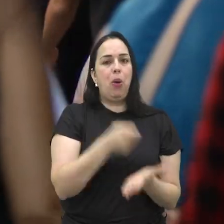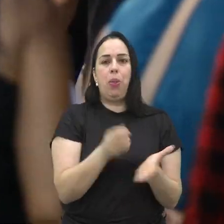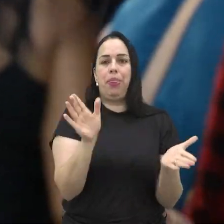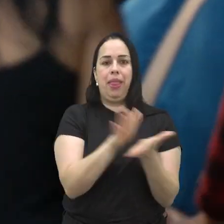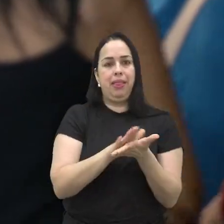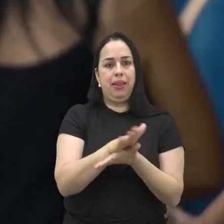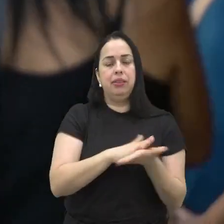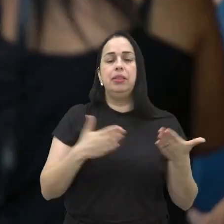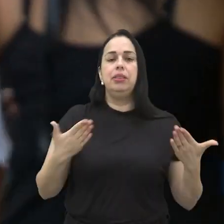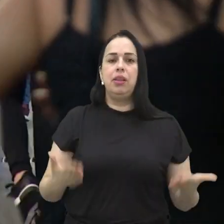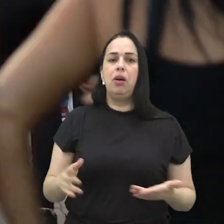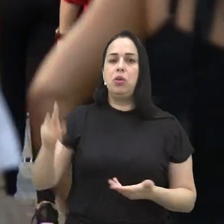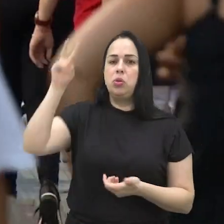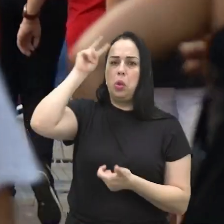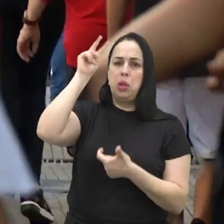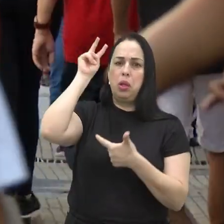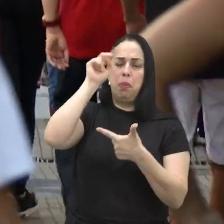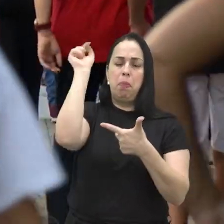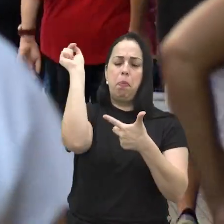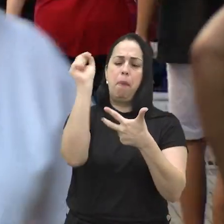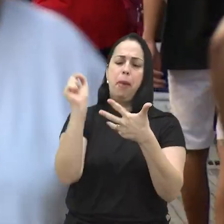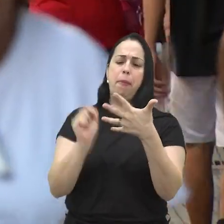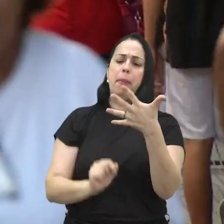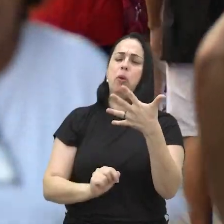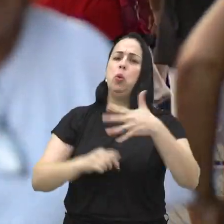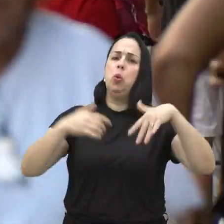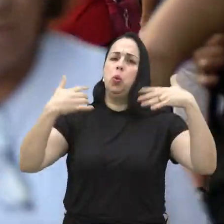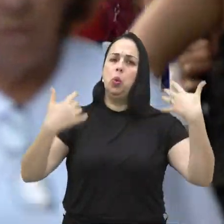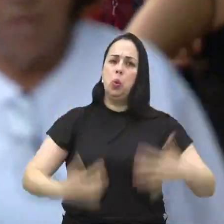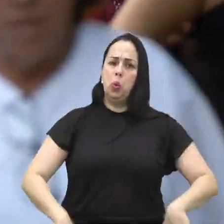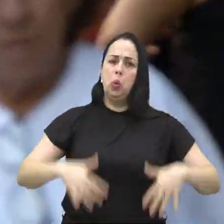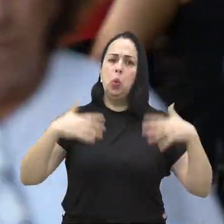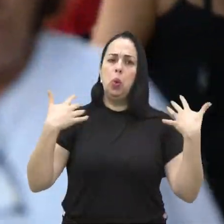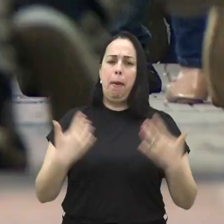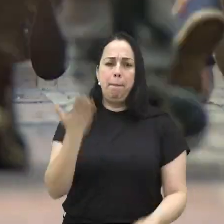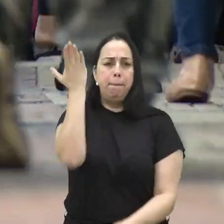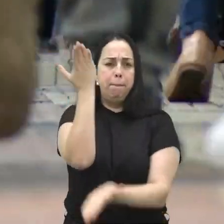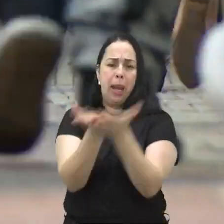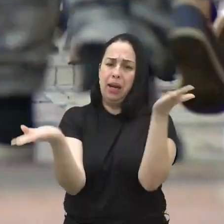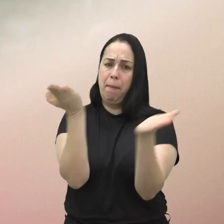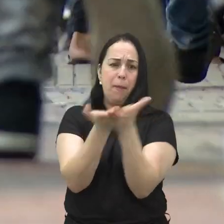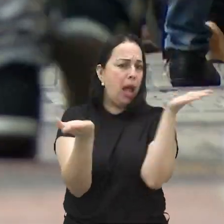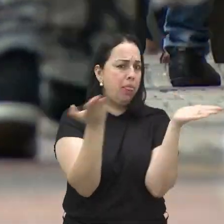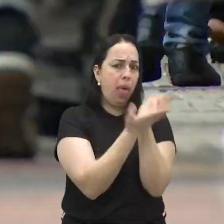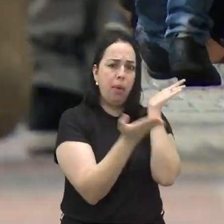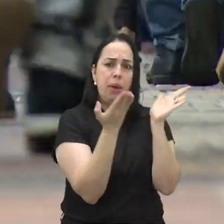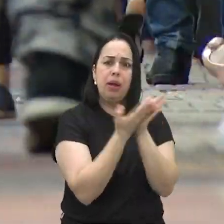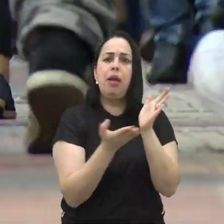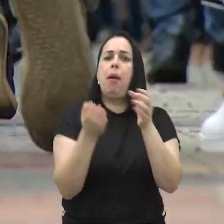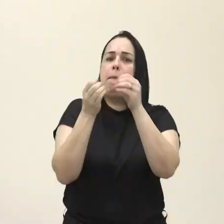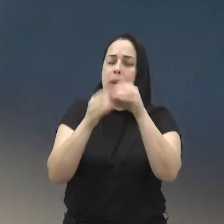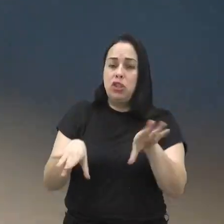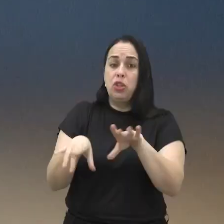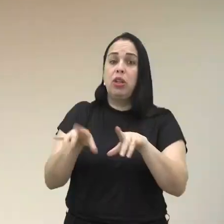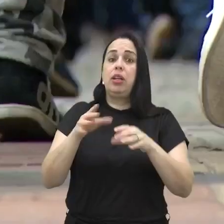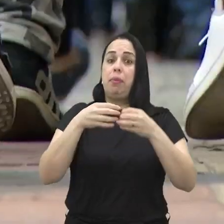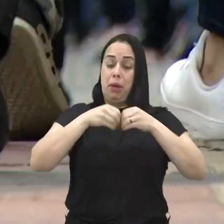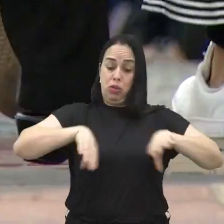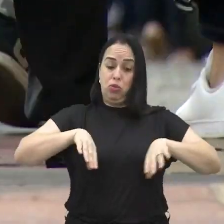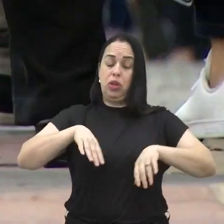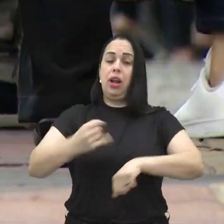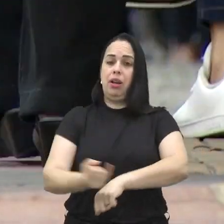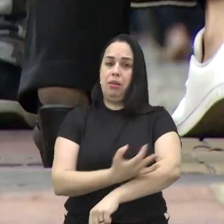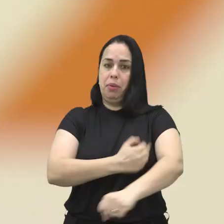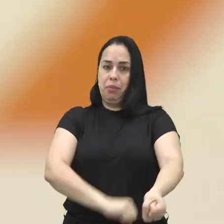Histórias assim são exemplos de perdas que vão além do material. Prejuízos que afetam as esferas emocional